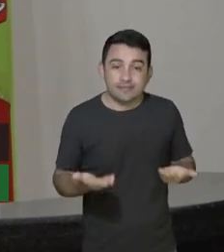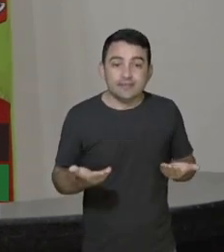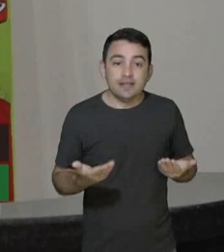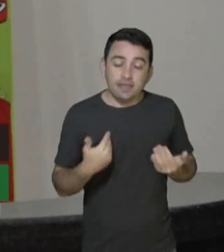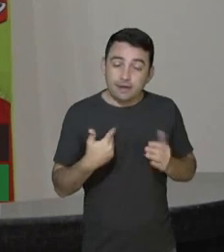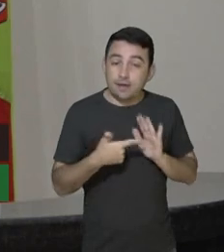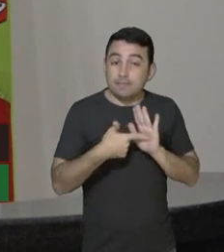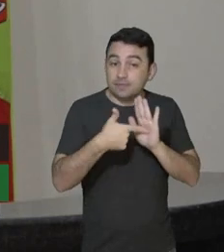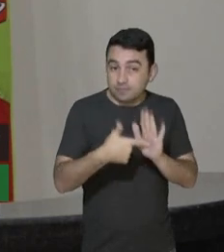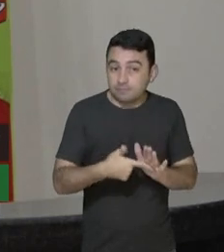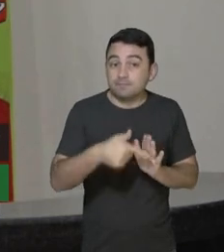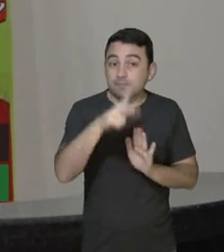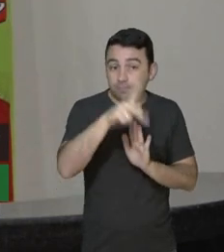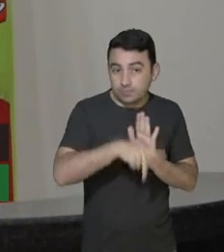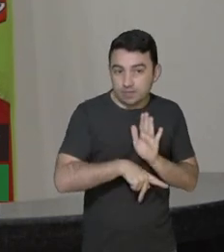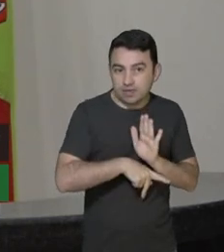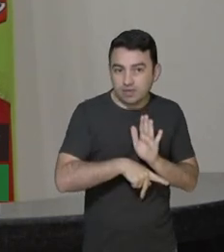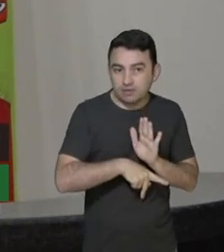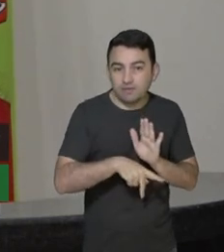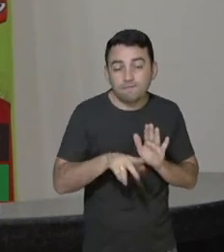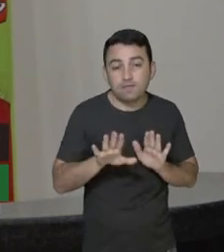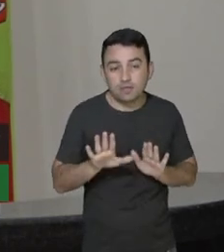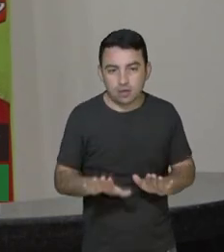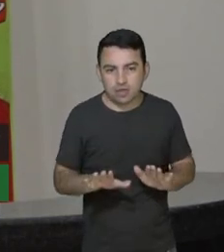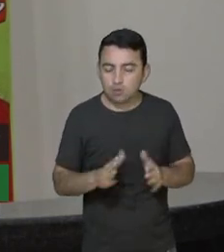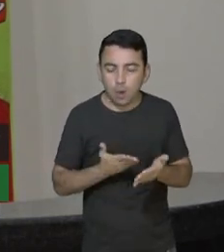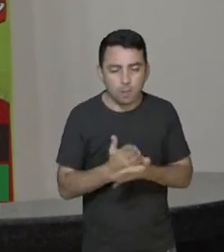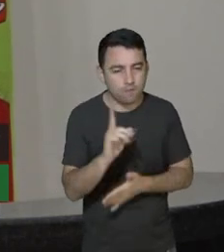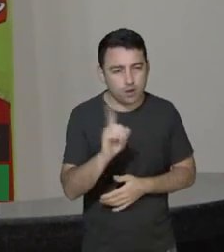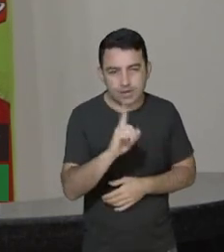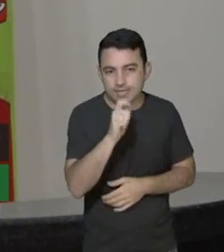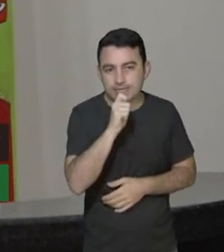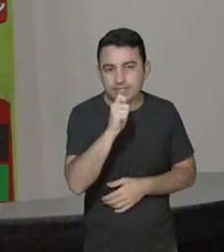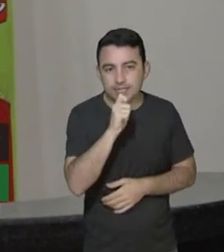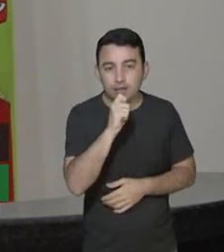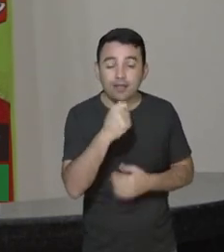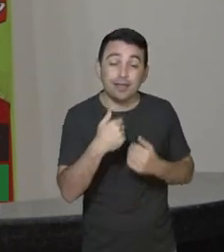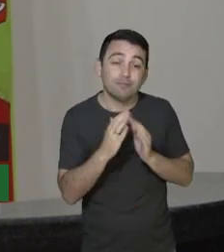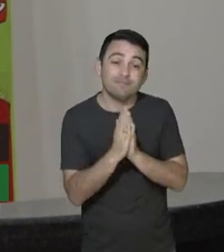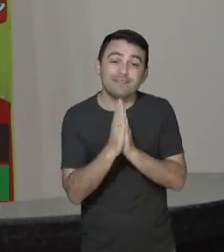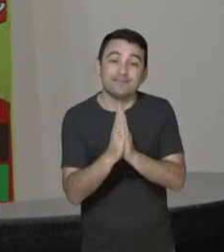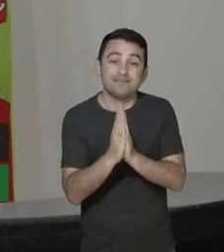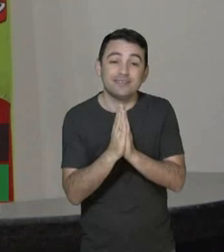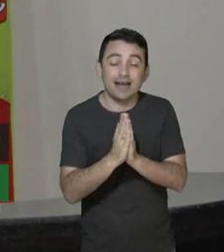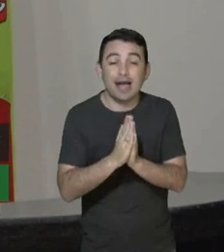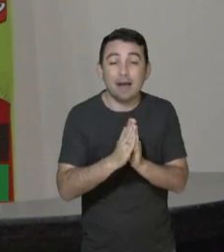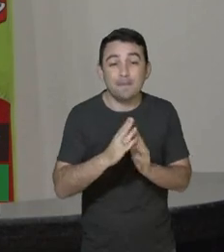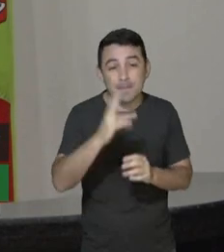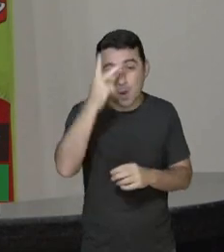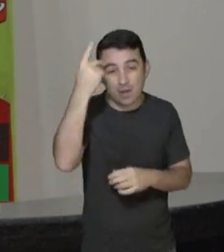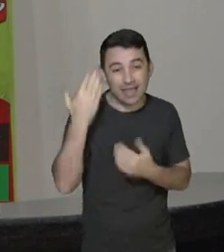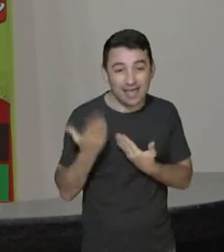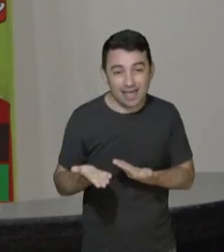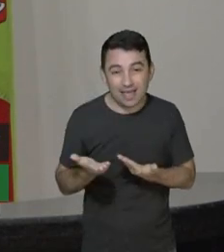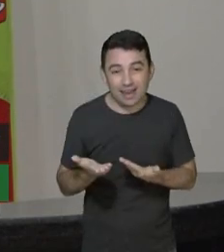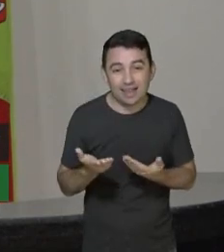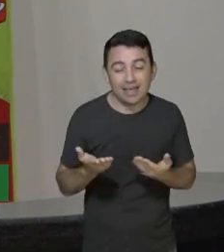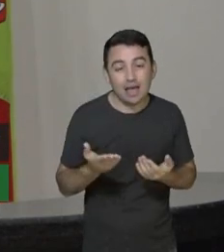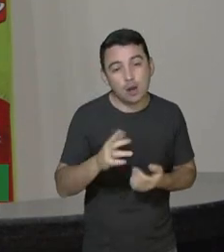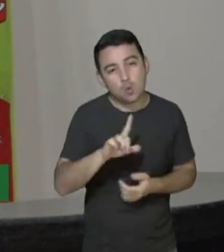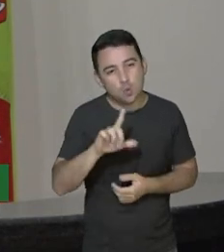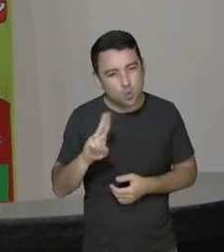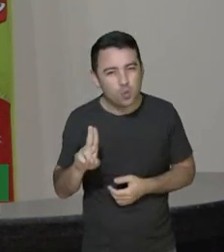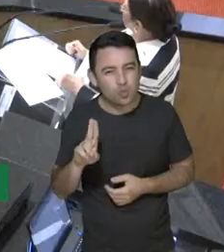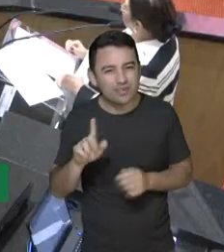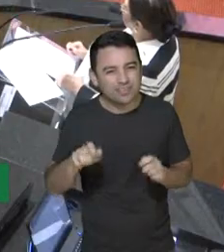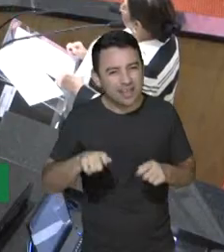apresentei um projeto que ficou aí, que não foi aprovado ainda, mas eu espero que a Paulinha, ou enfim, a Lu,